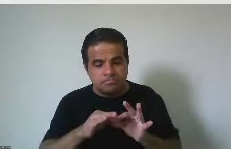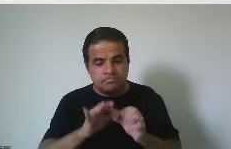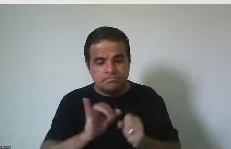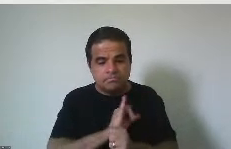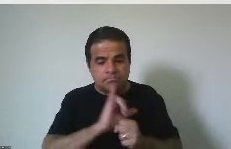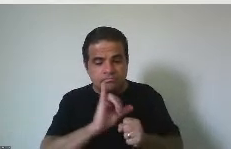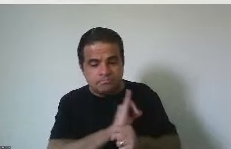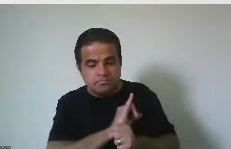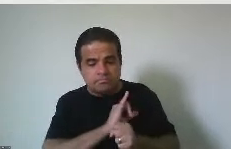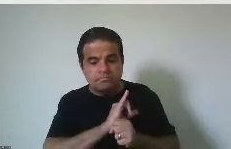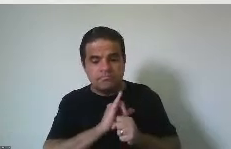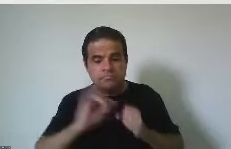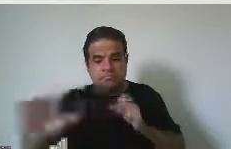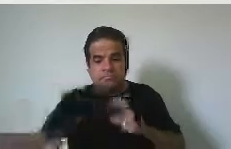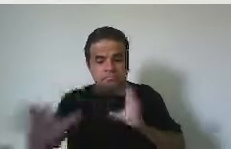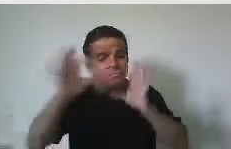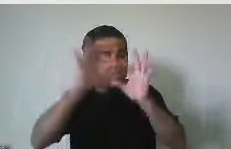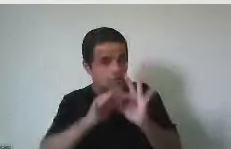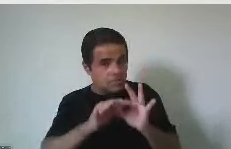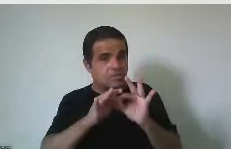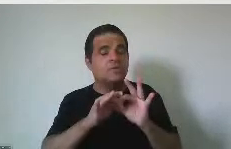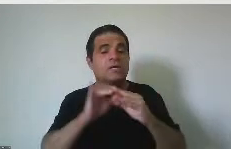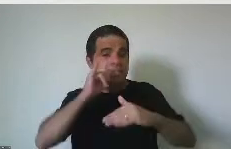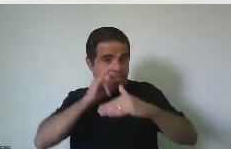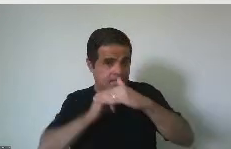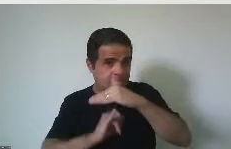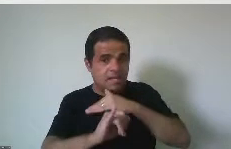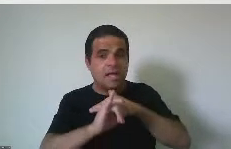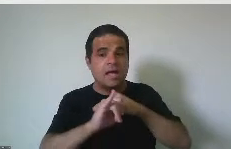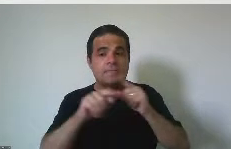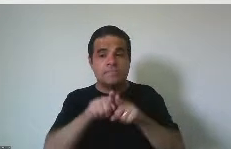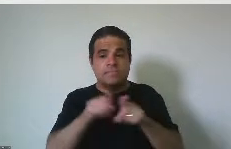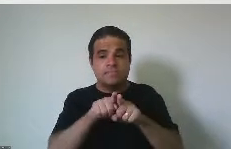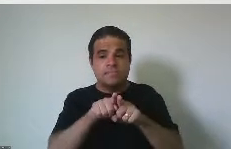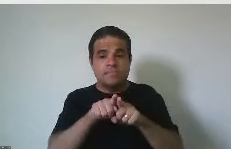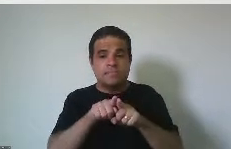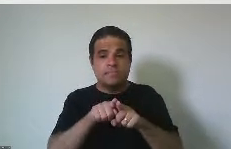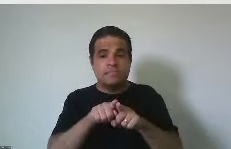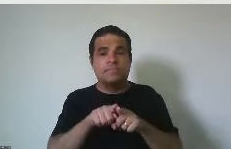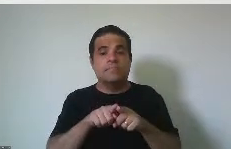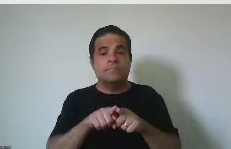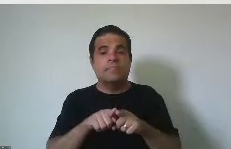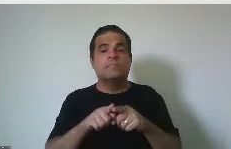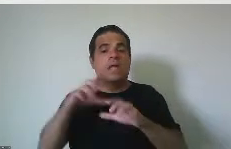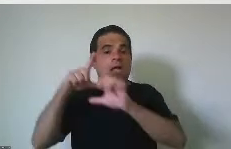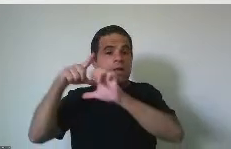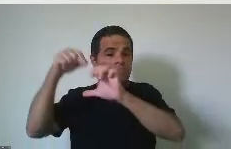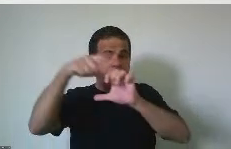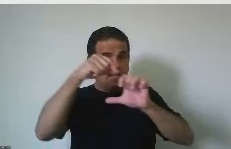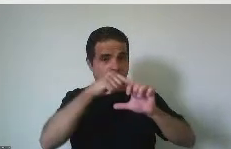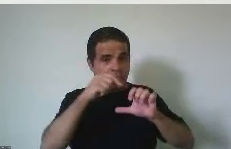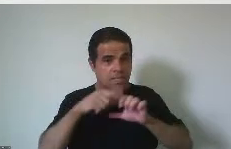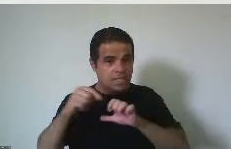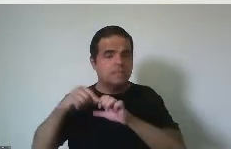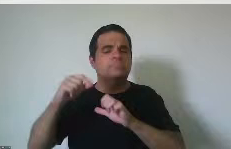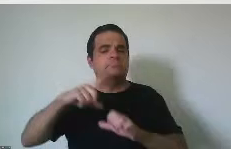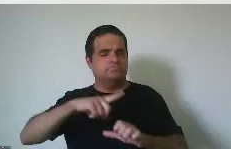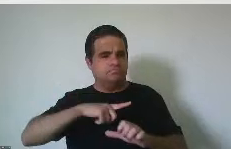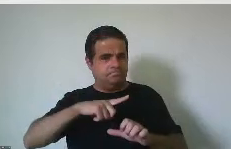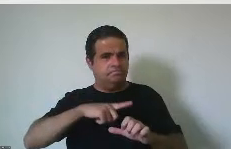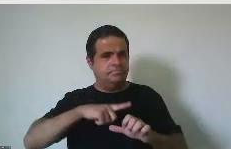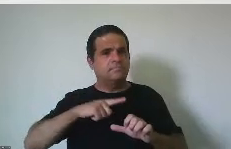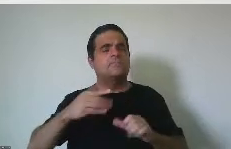Universidades a gente fomenta também os casos de intraempreendedorismo que eu vou dar um exemplo mais à frente